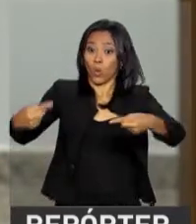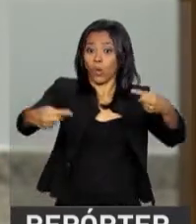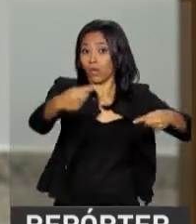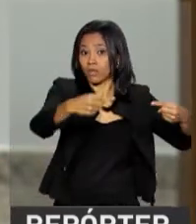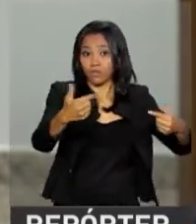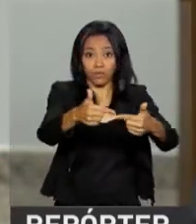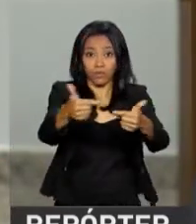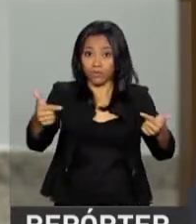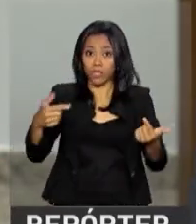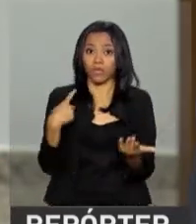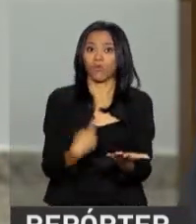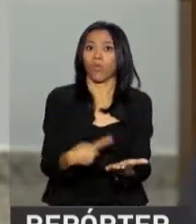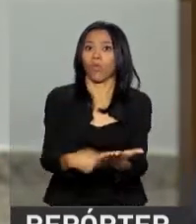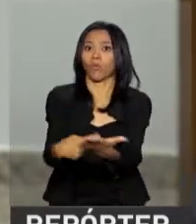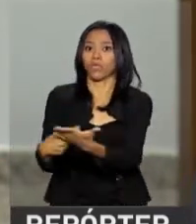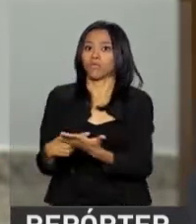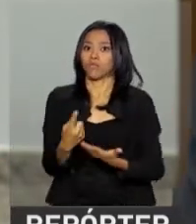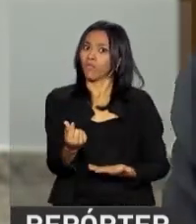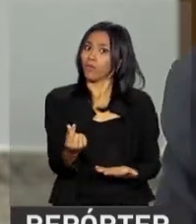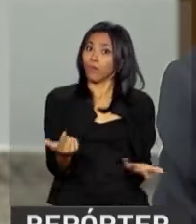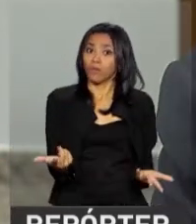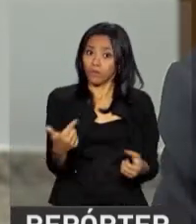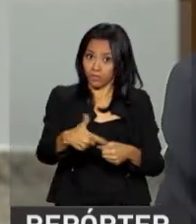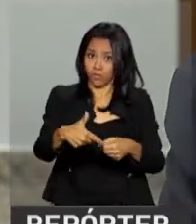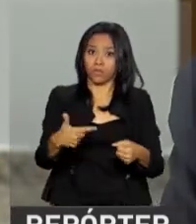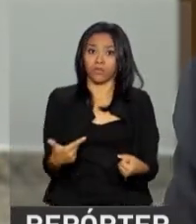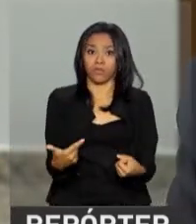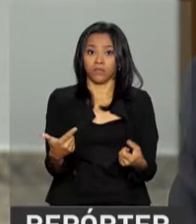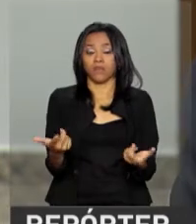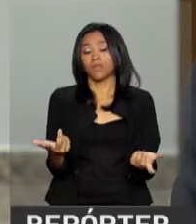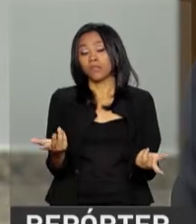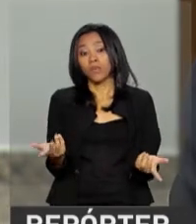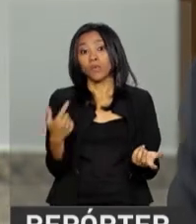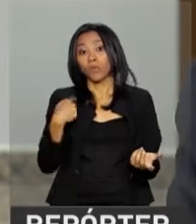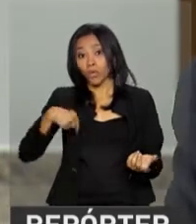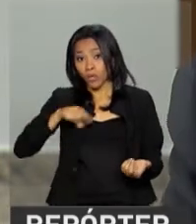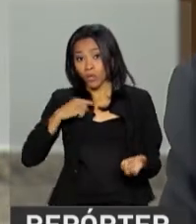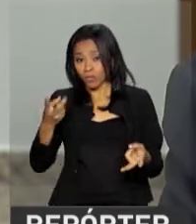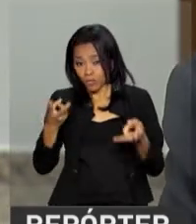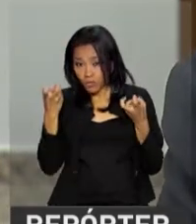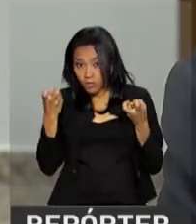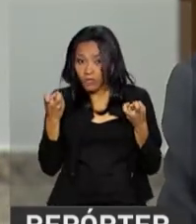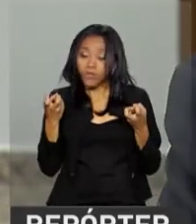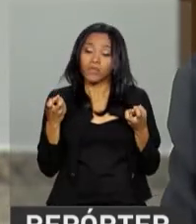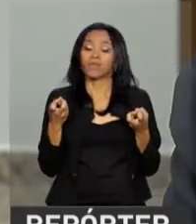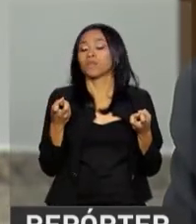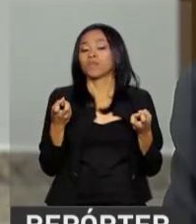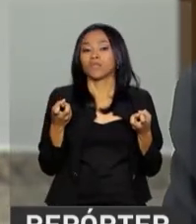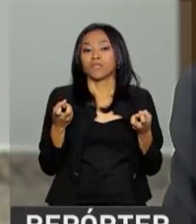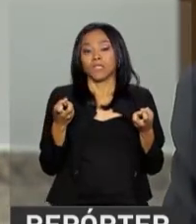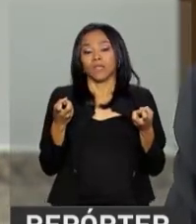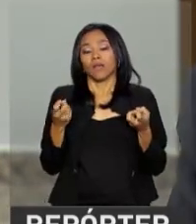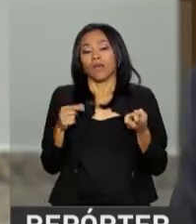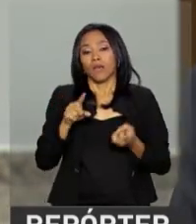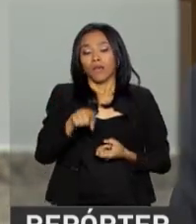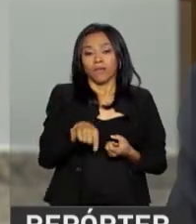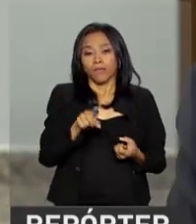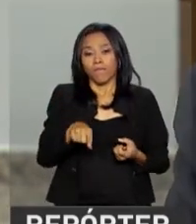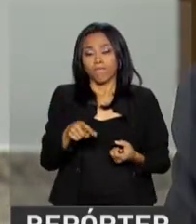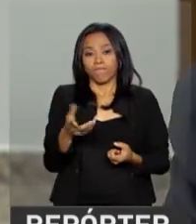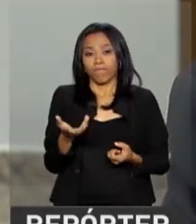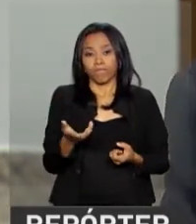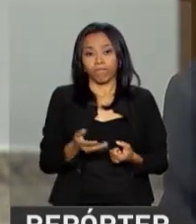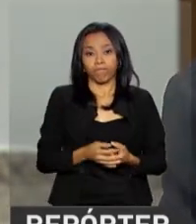não há cartel e o que nós estamos vendo aqui é é a os resultados já obtidos